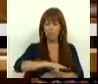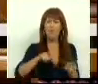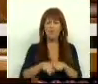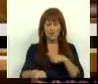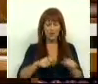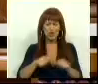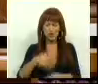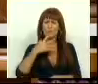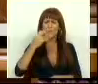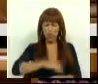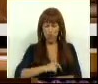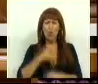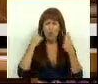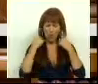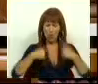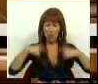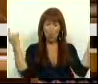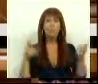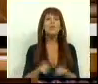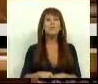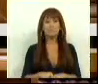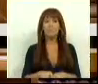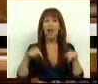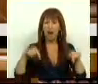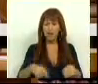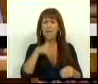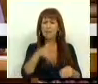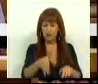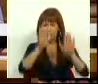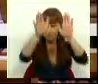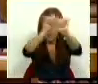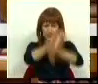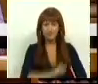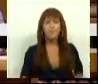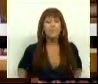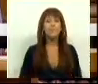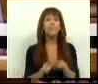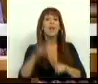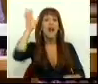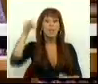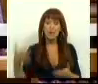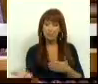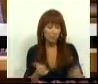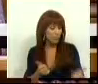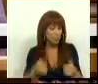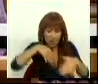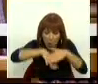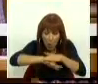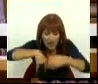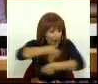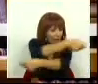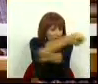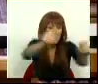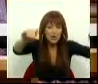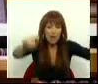numa gestão totalmente pública que merece aqui ser focada. Almada capta, armazena, distribui